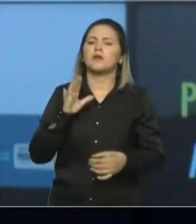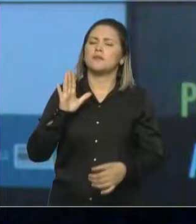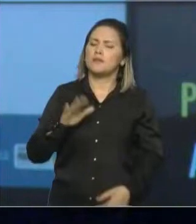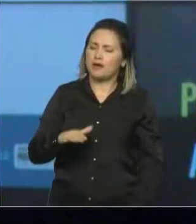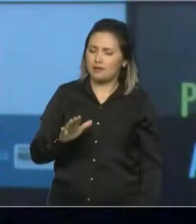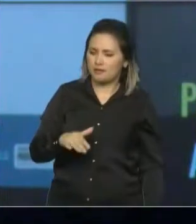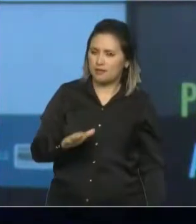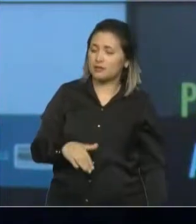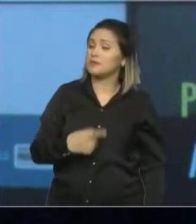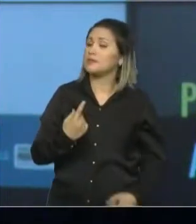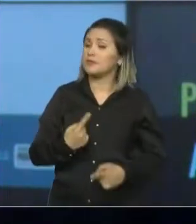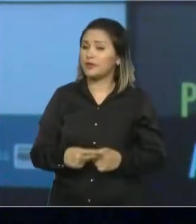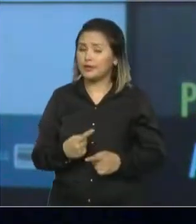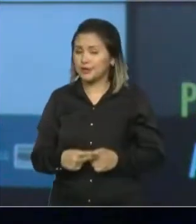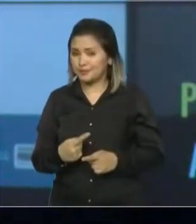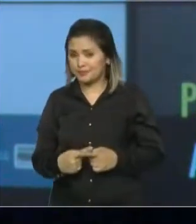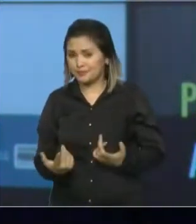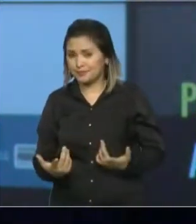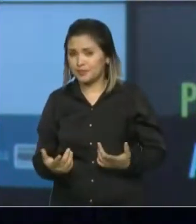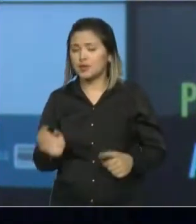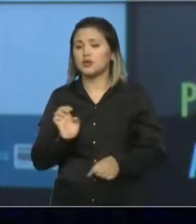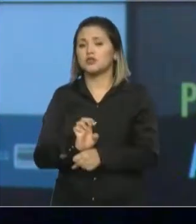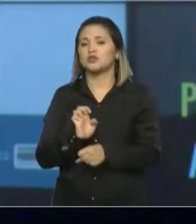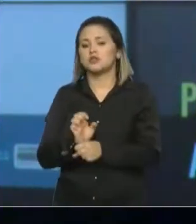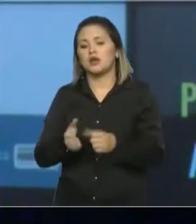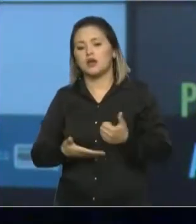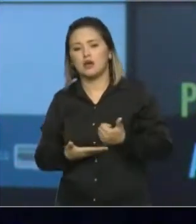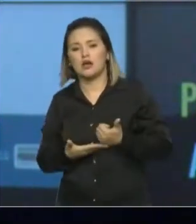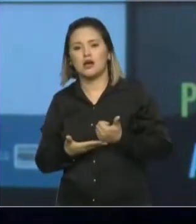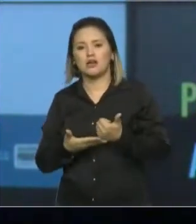gente se detivesse nessa próxima planilha. O próximo.